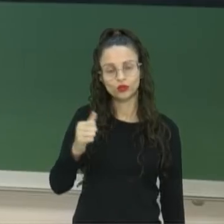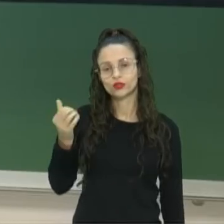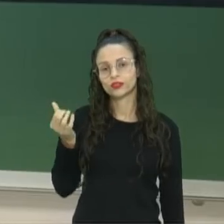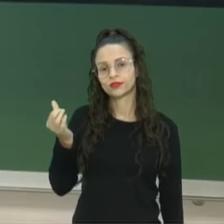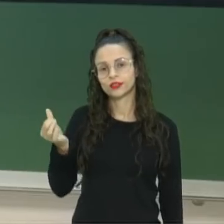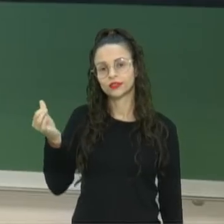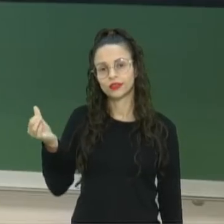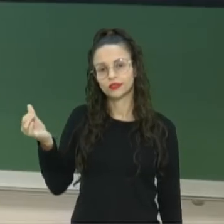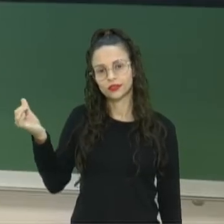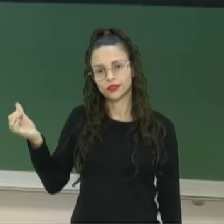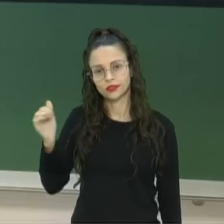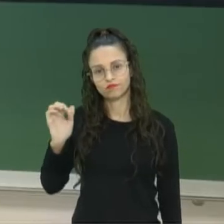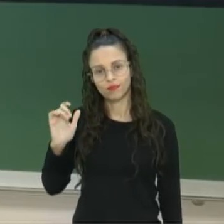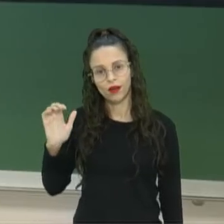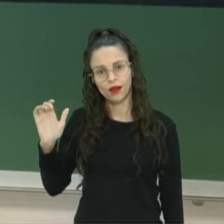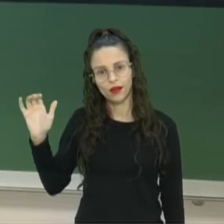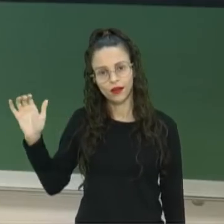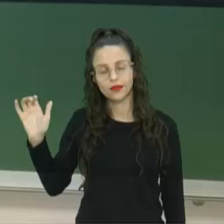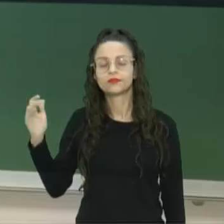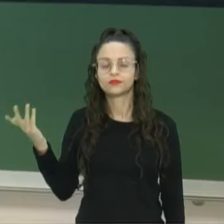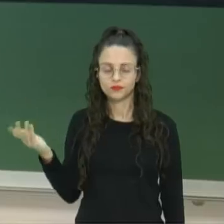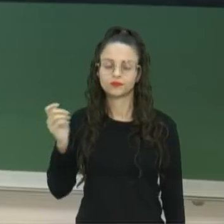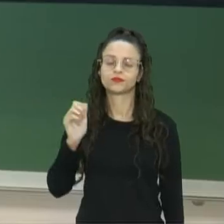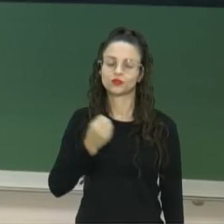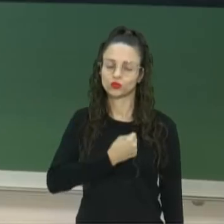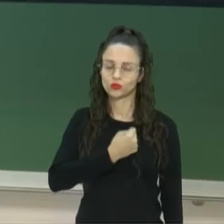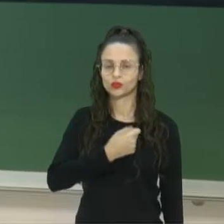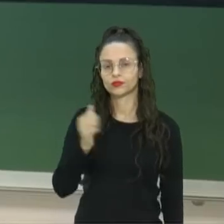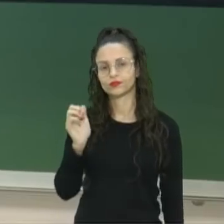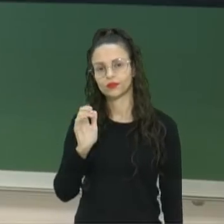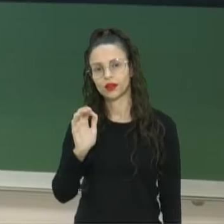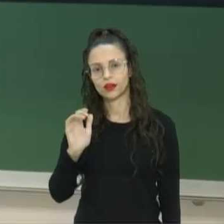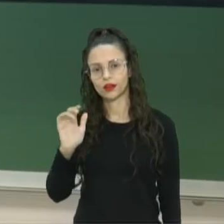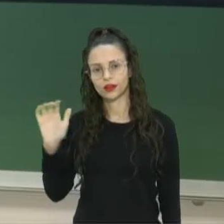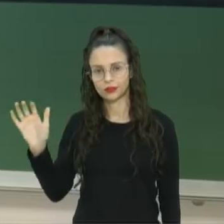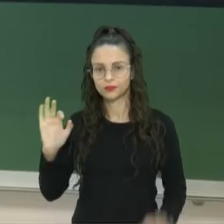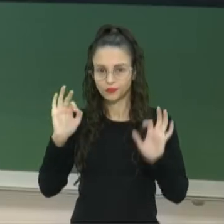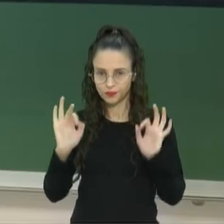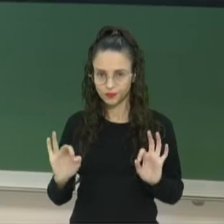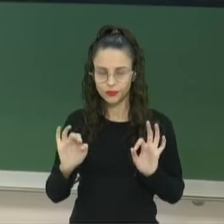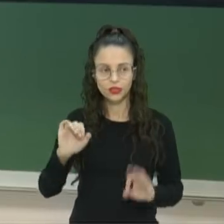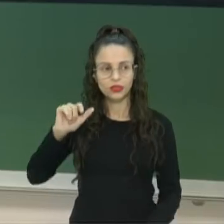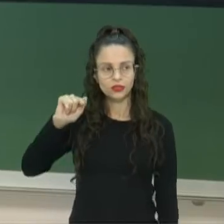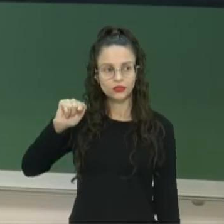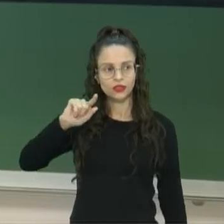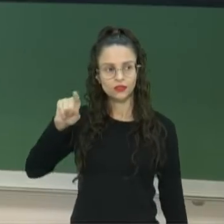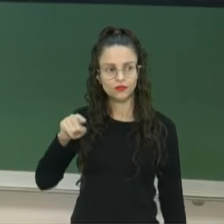assim infinitamente. Então, deu uma dízima periódica, certo?